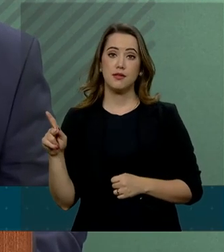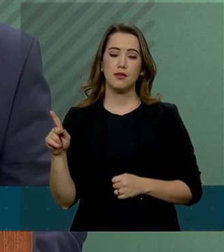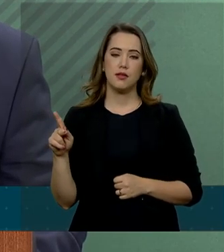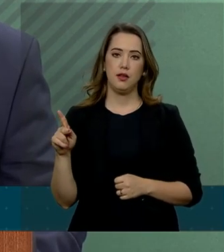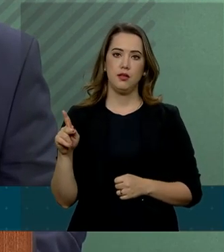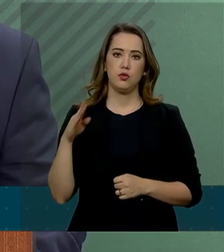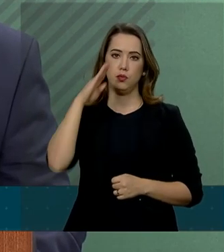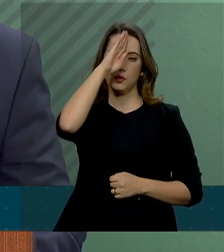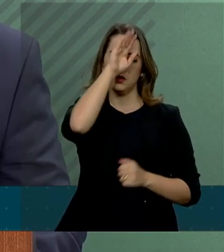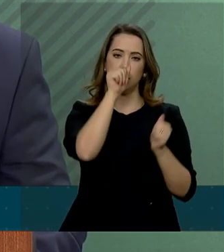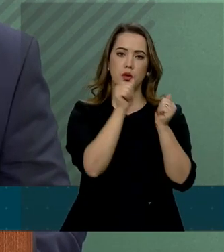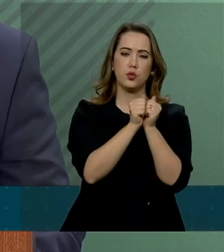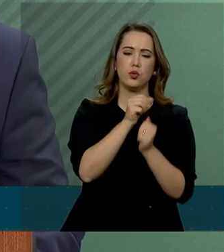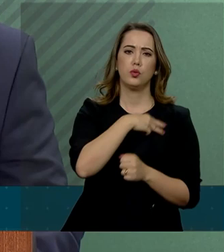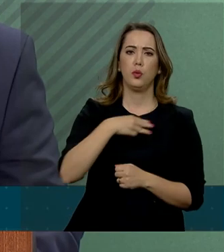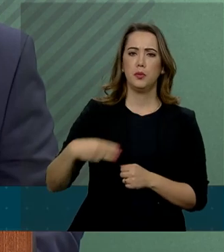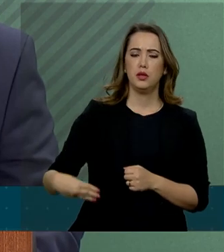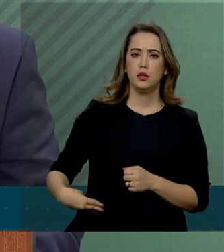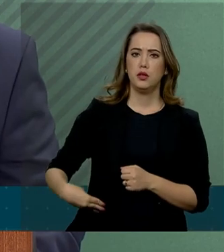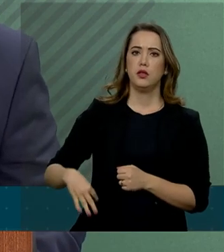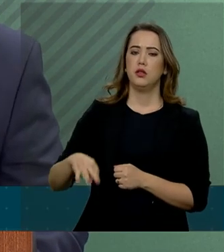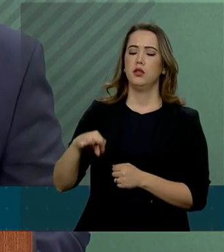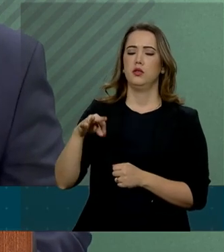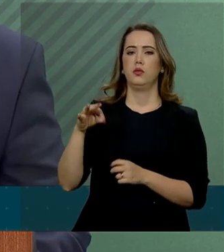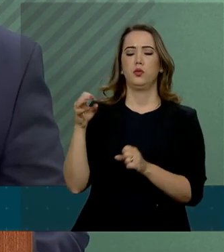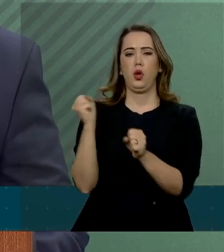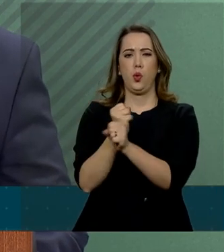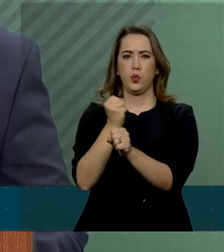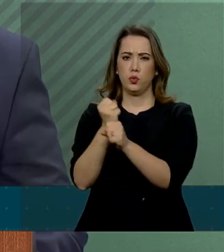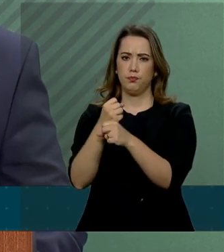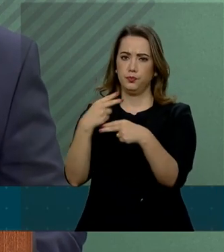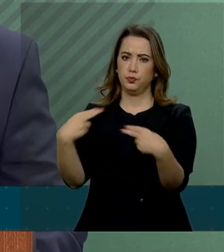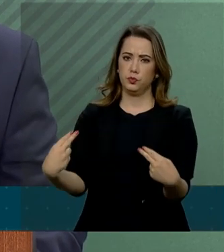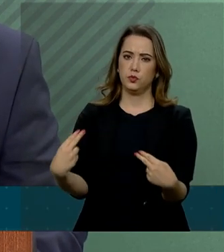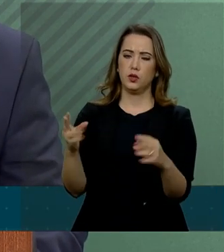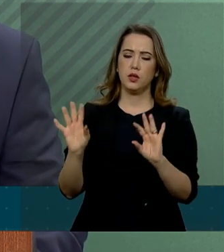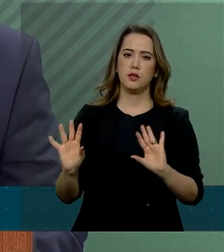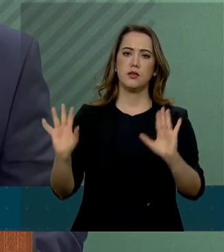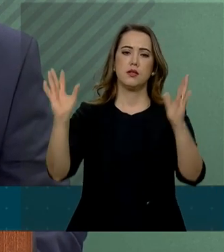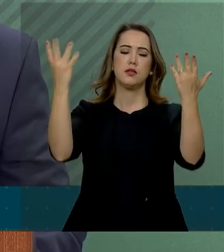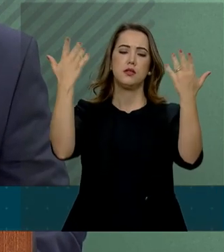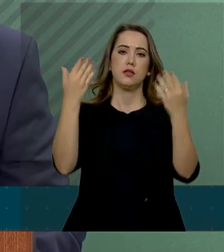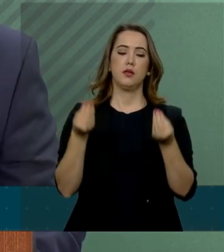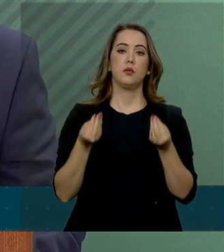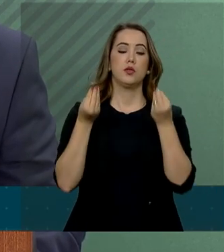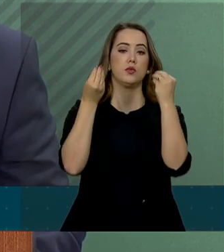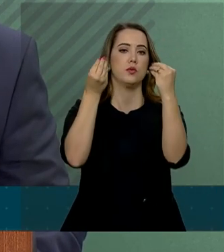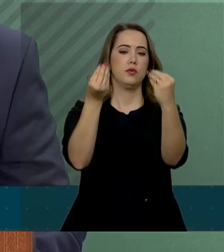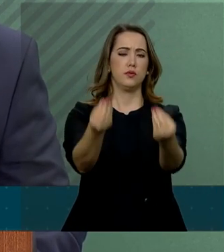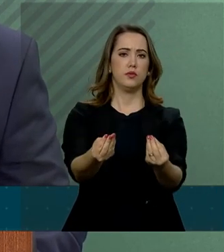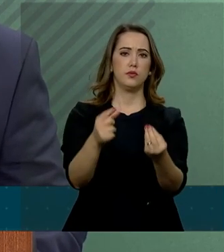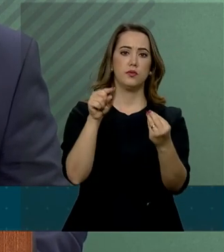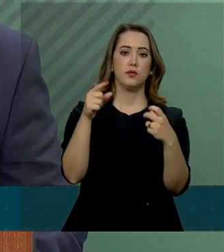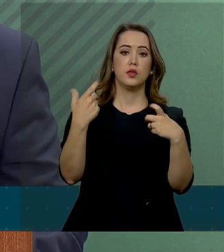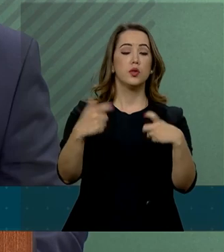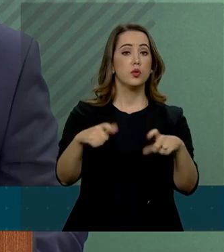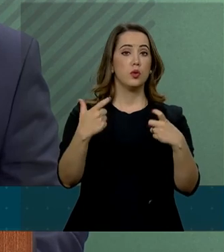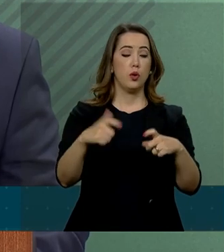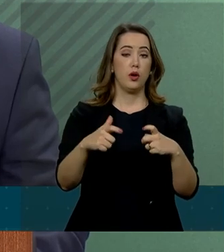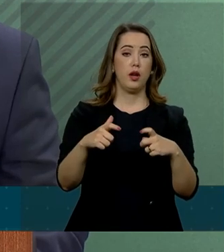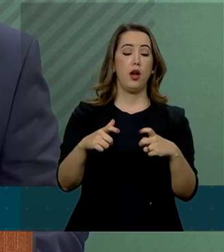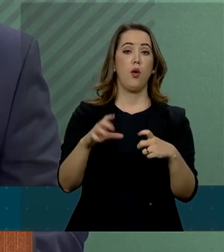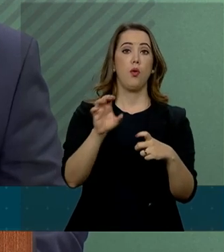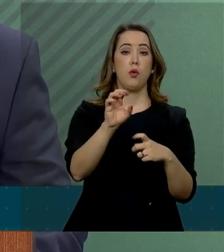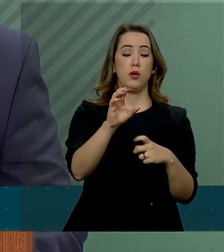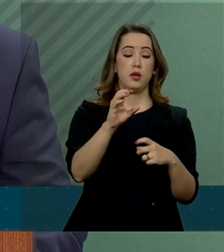tarcísio de freitas e outros ministros da solenidade de concessão dos tramos central e sul